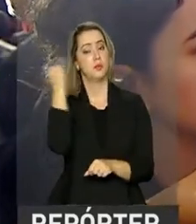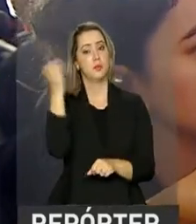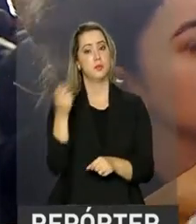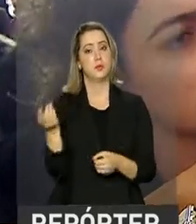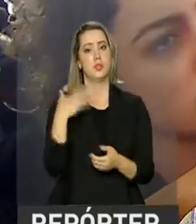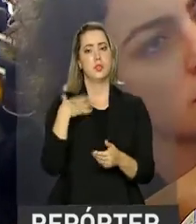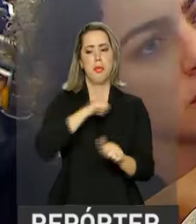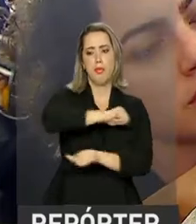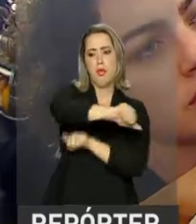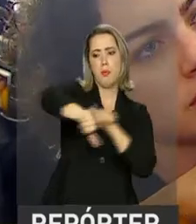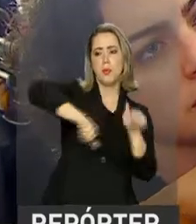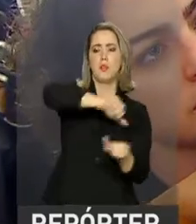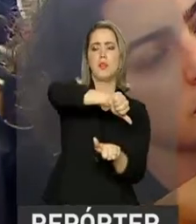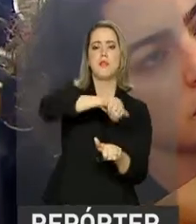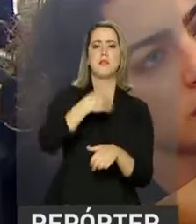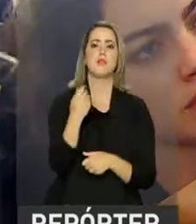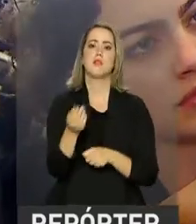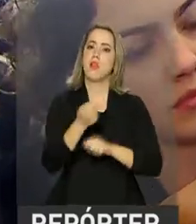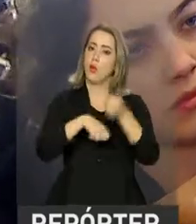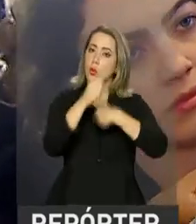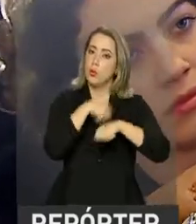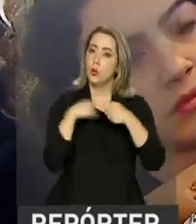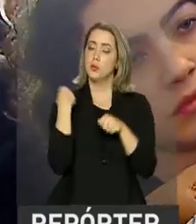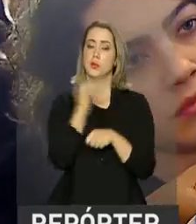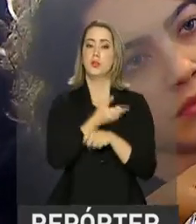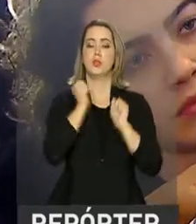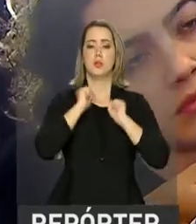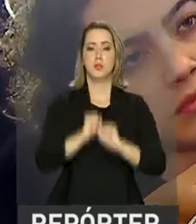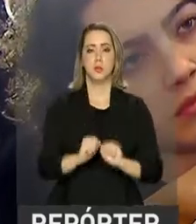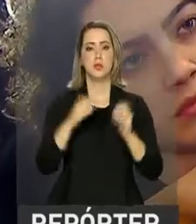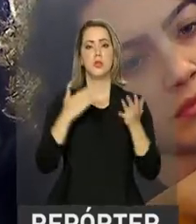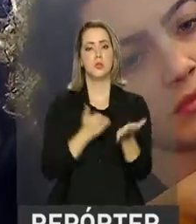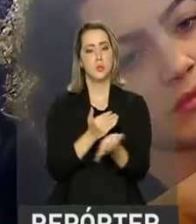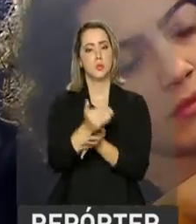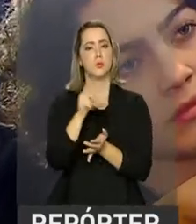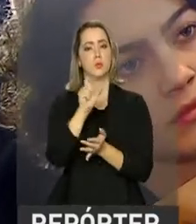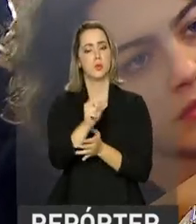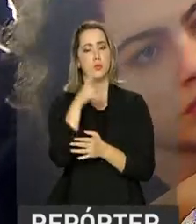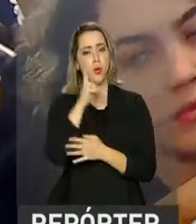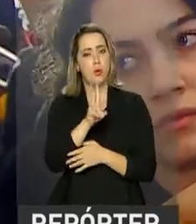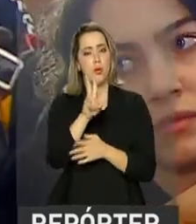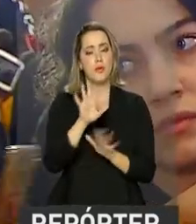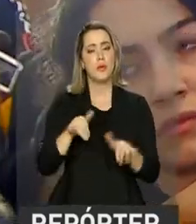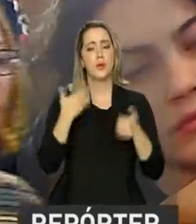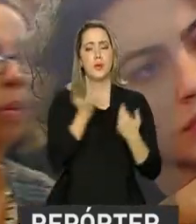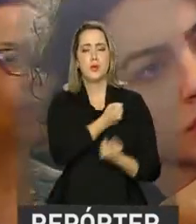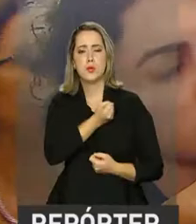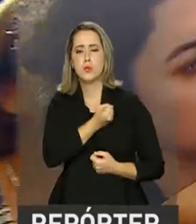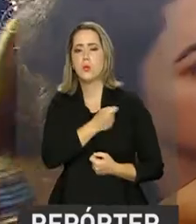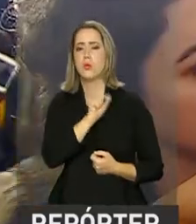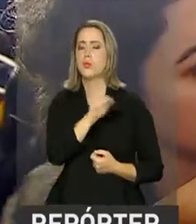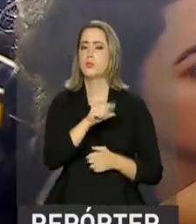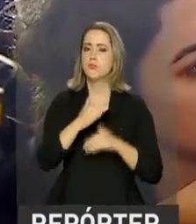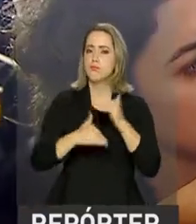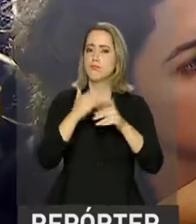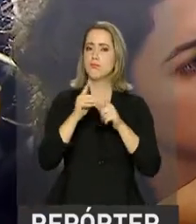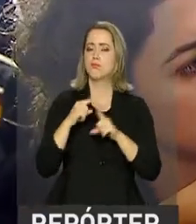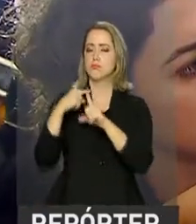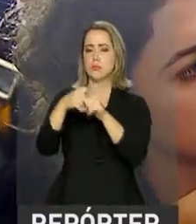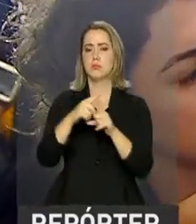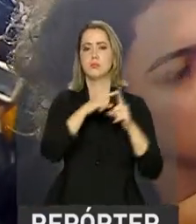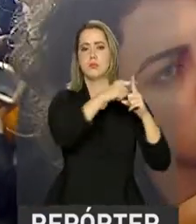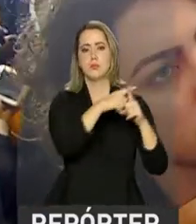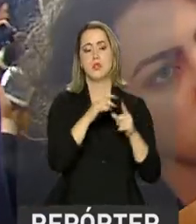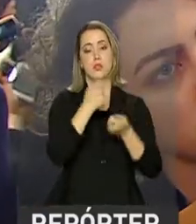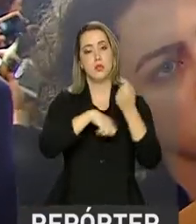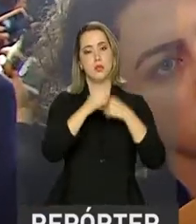da virada econômica. A partir de agora nós vamos começar a ver os indicadores se tornando positivos e a